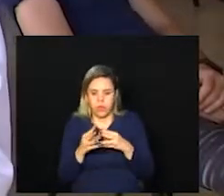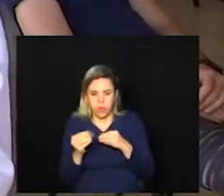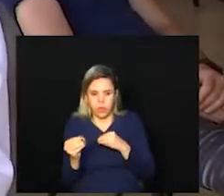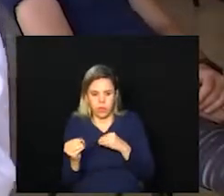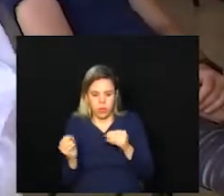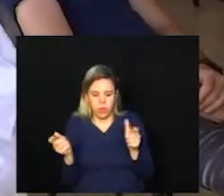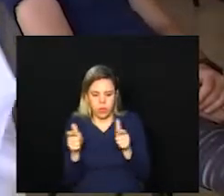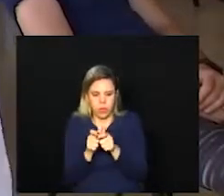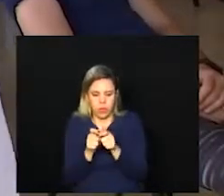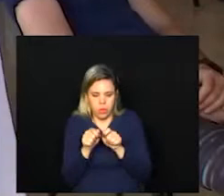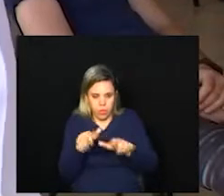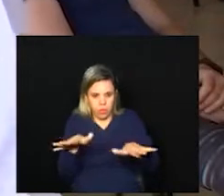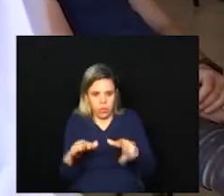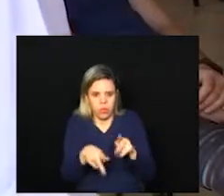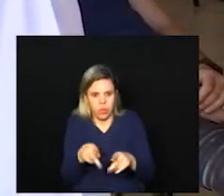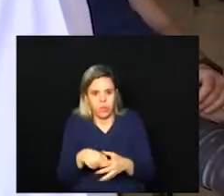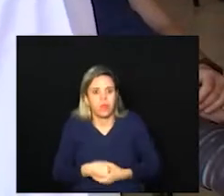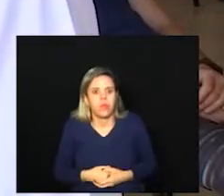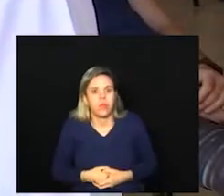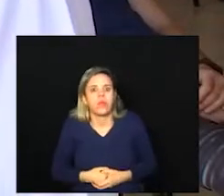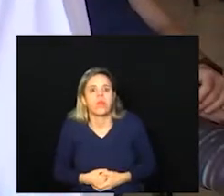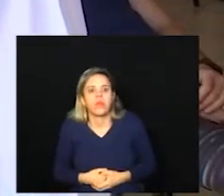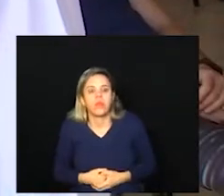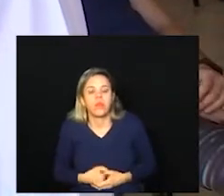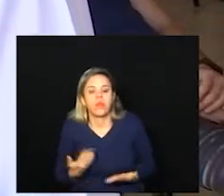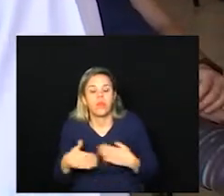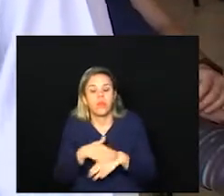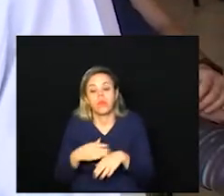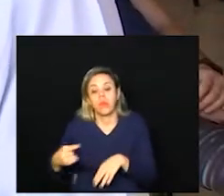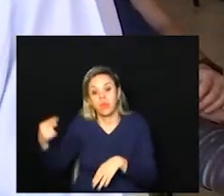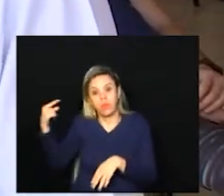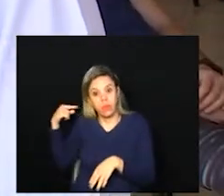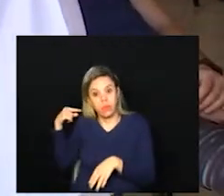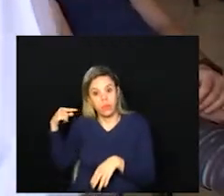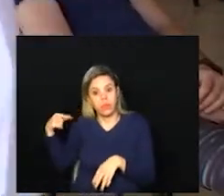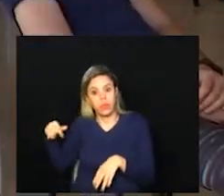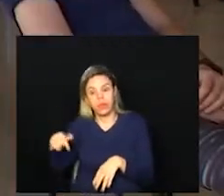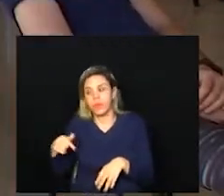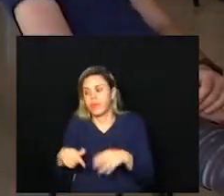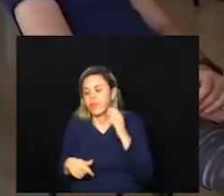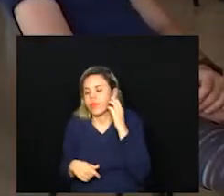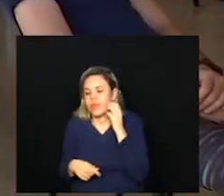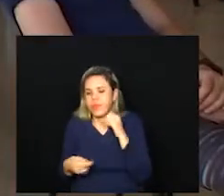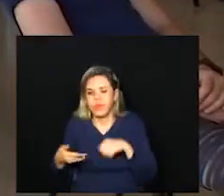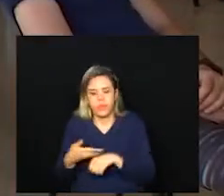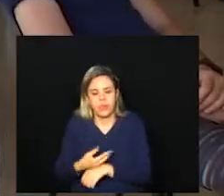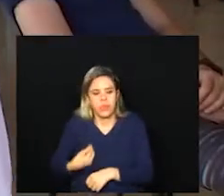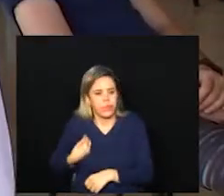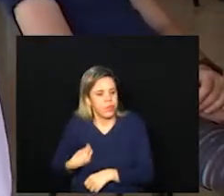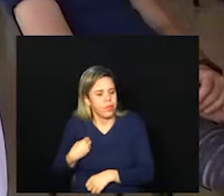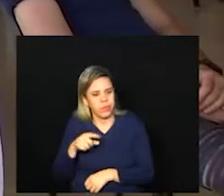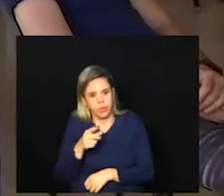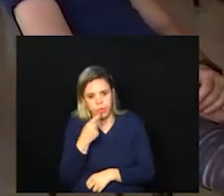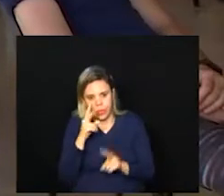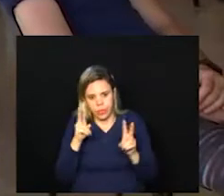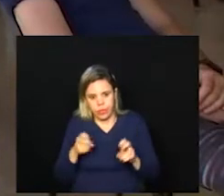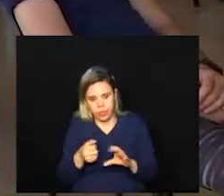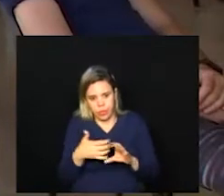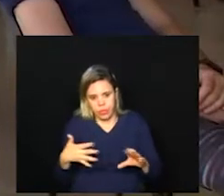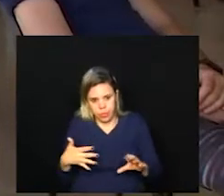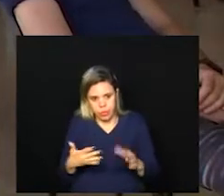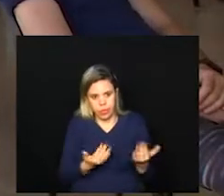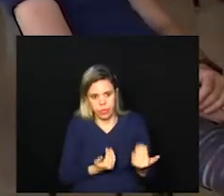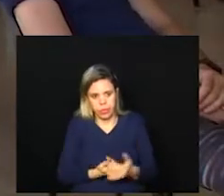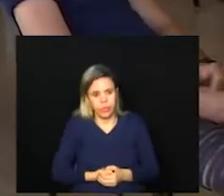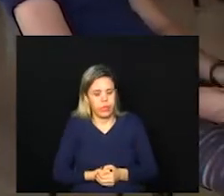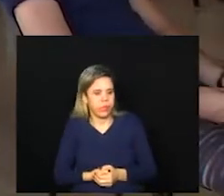menos circulando entre essas pessoas. A gente conversava antes dessa entrada ao vivo, você falava a respeito da característica dos